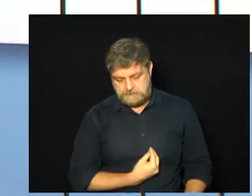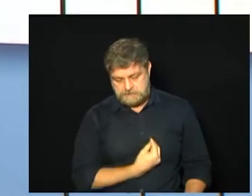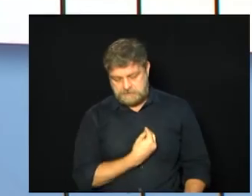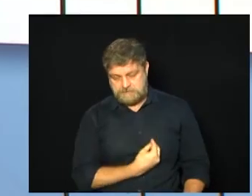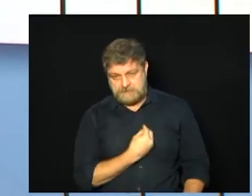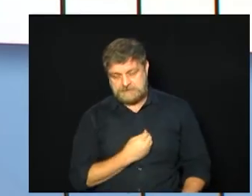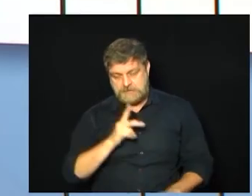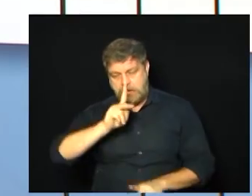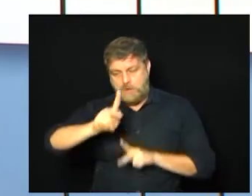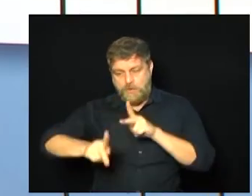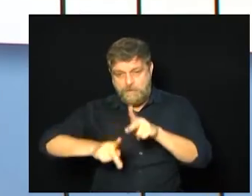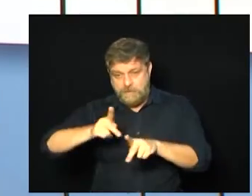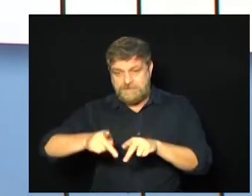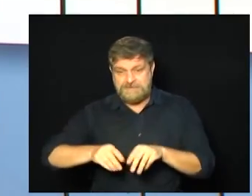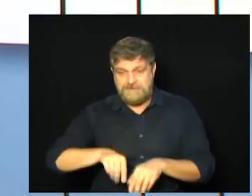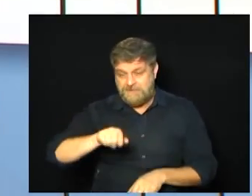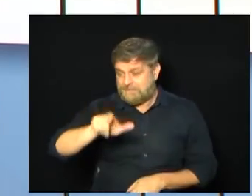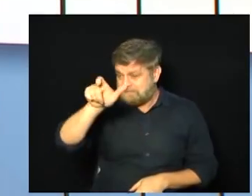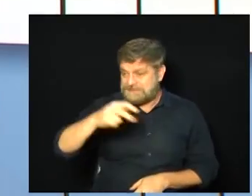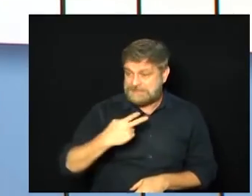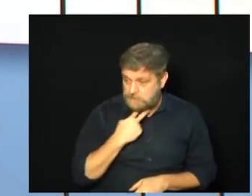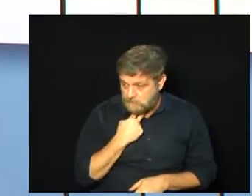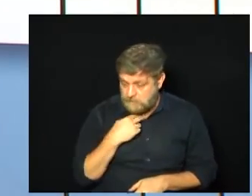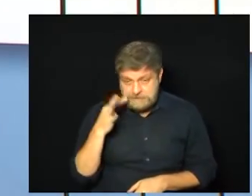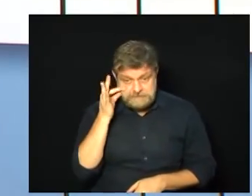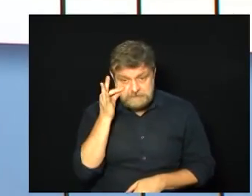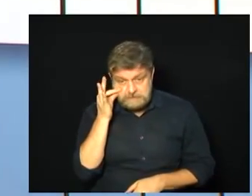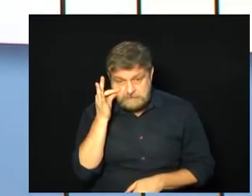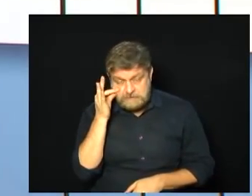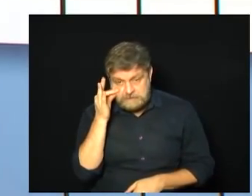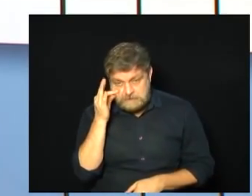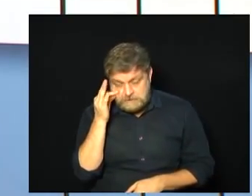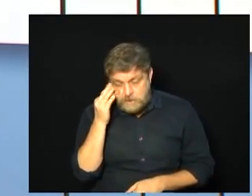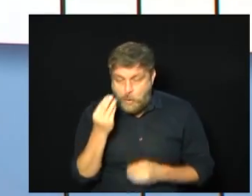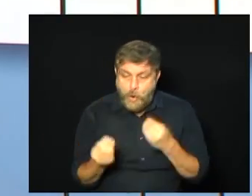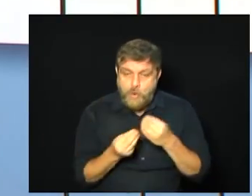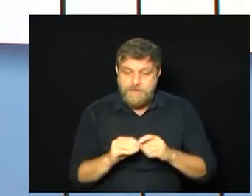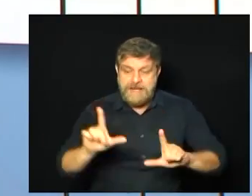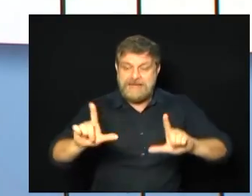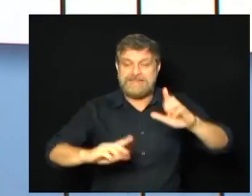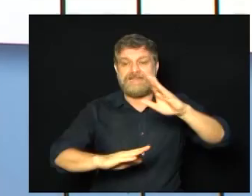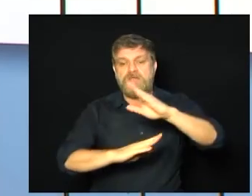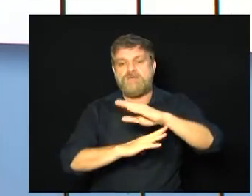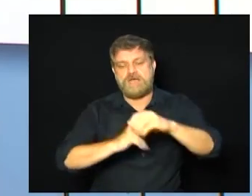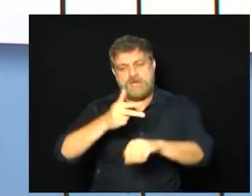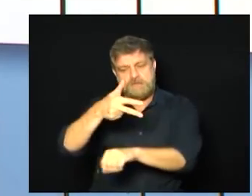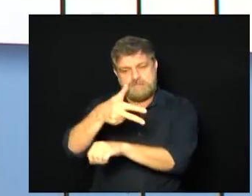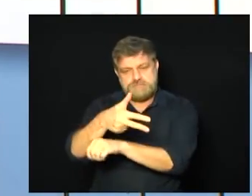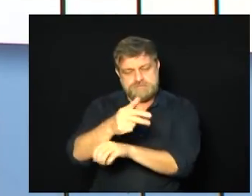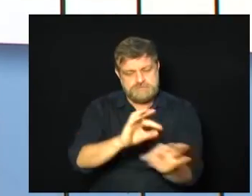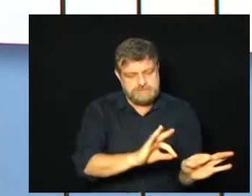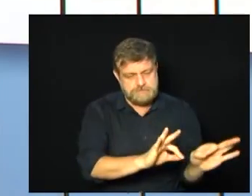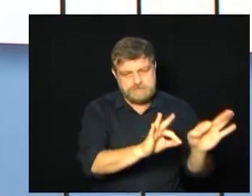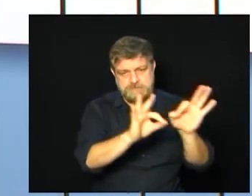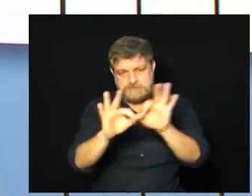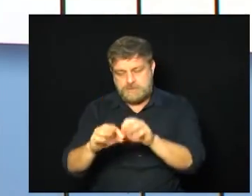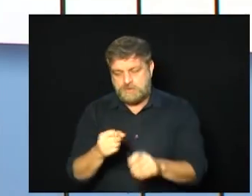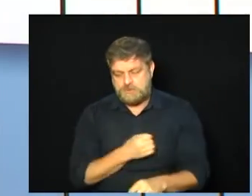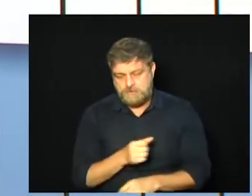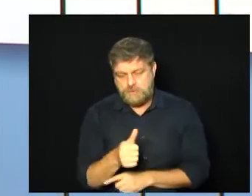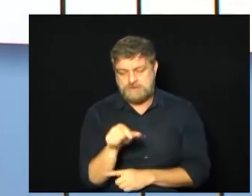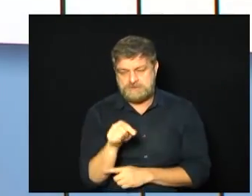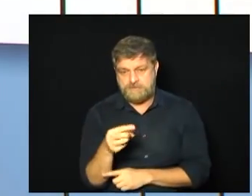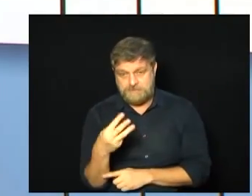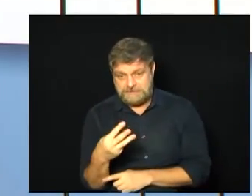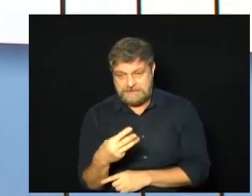do público. E se você não puder vir pessoalmente, você acompanha aqui pela TV Câmara Campinas, canais